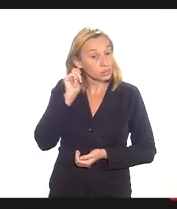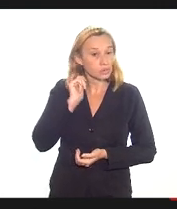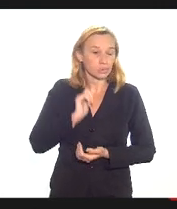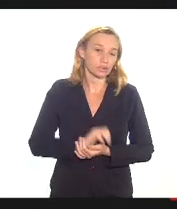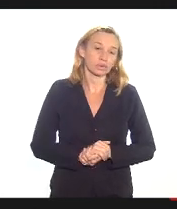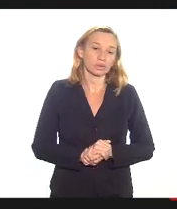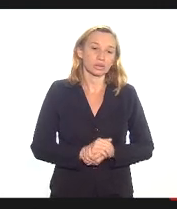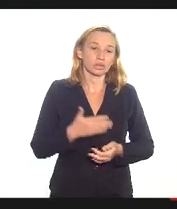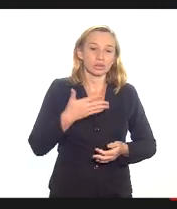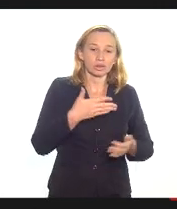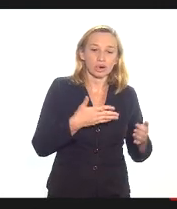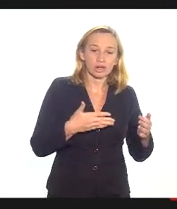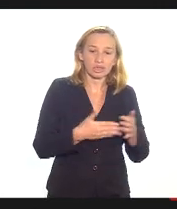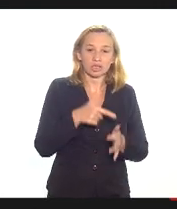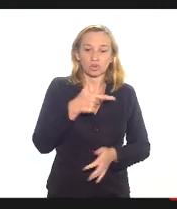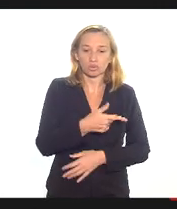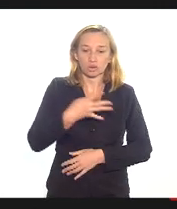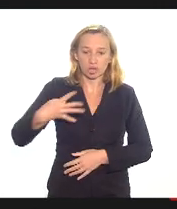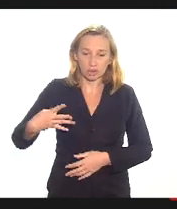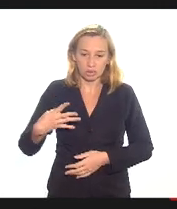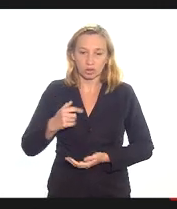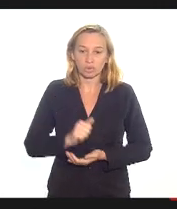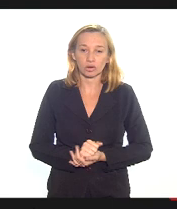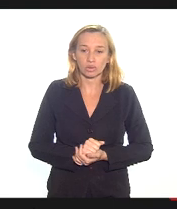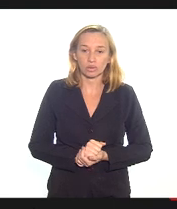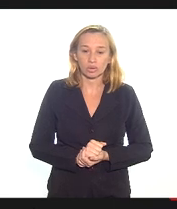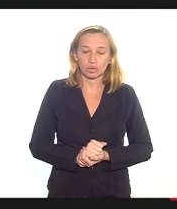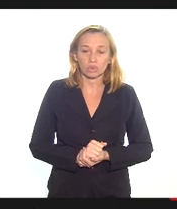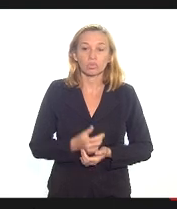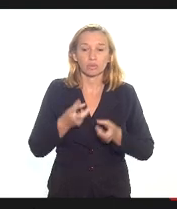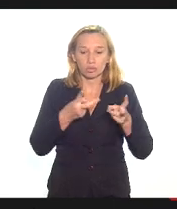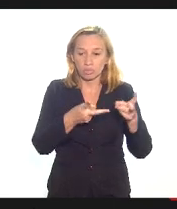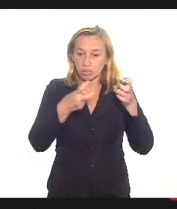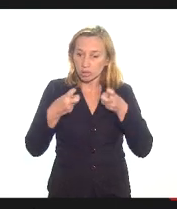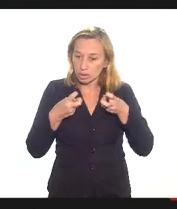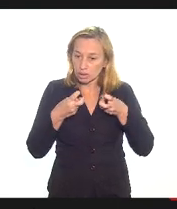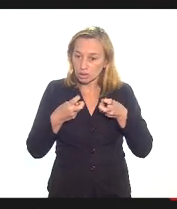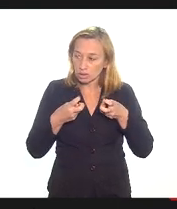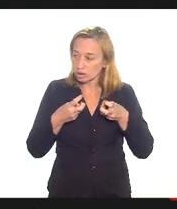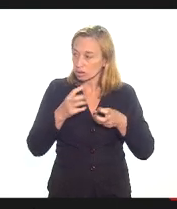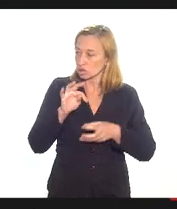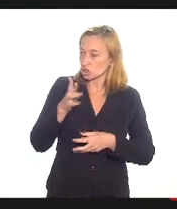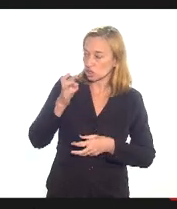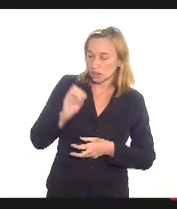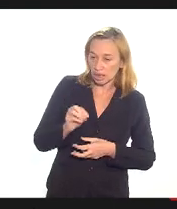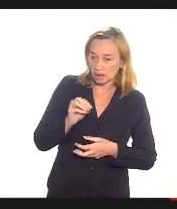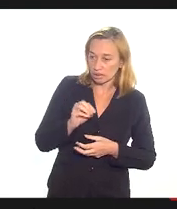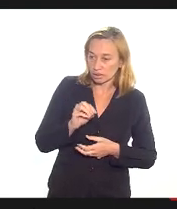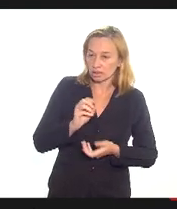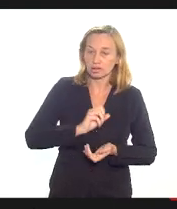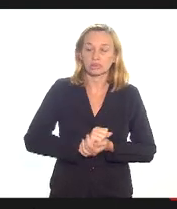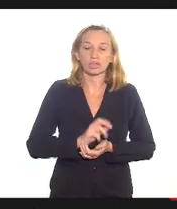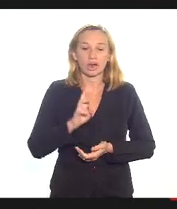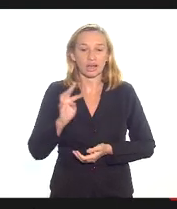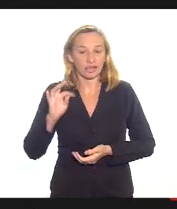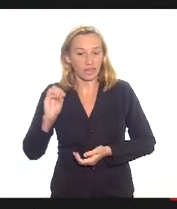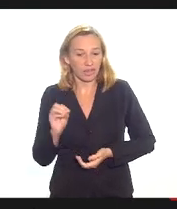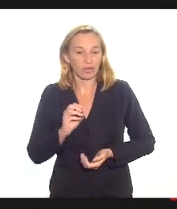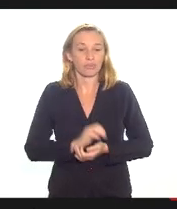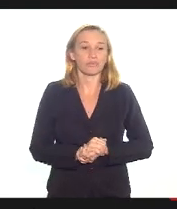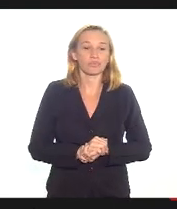até 2014 tenha que se prestar atenção para que os critérios de rateio que